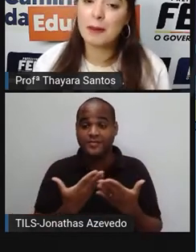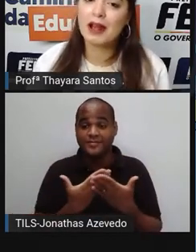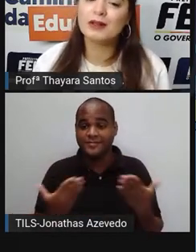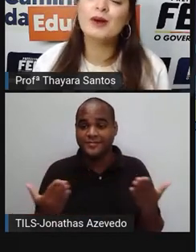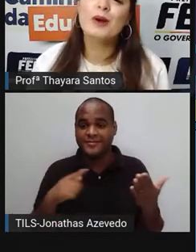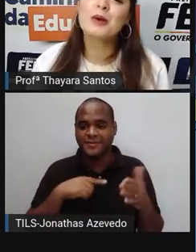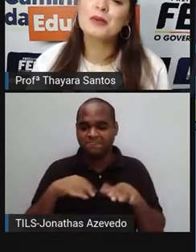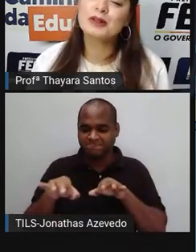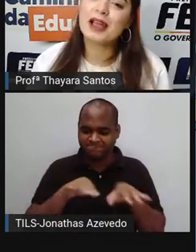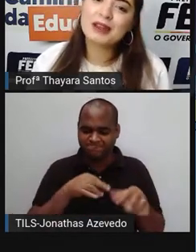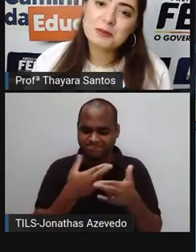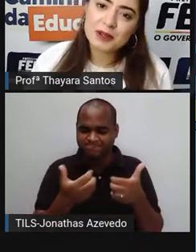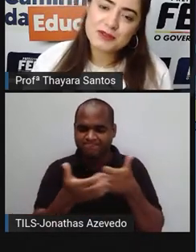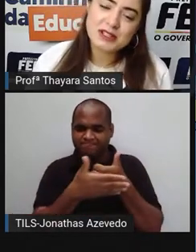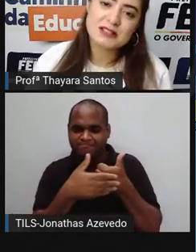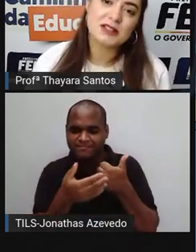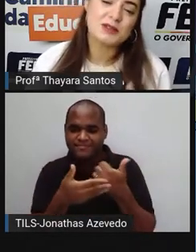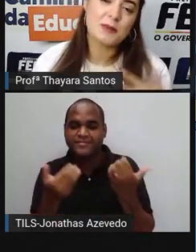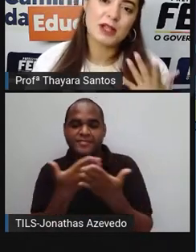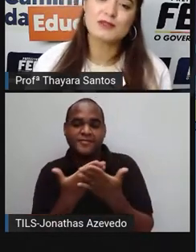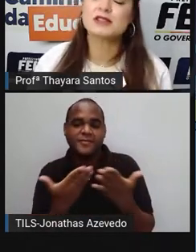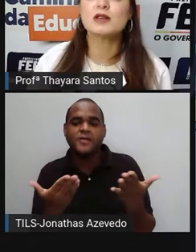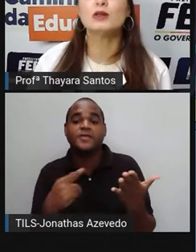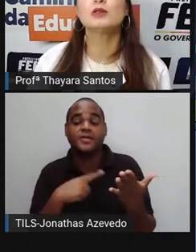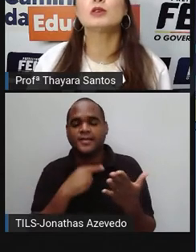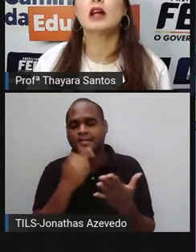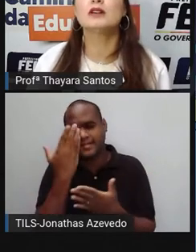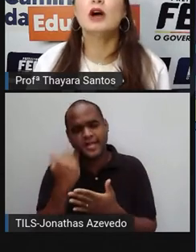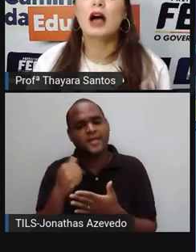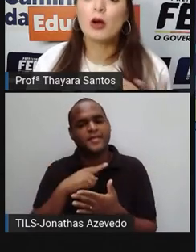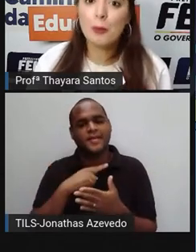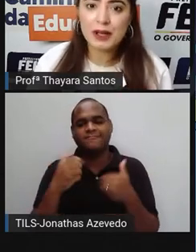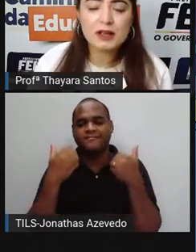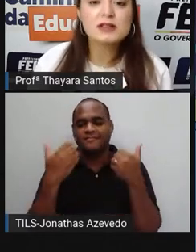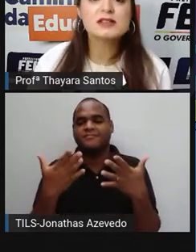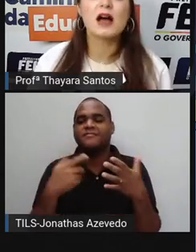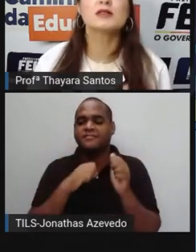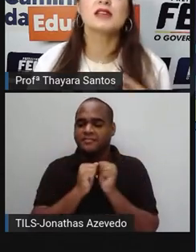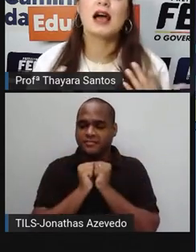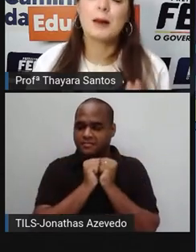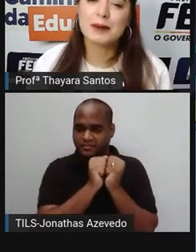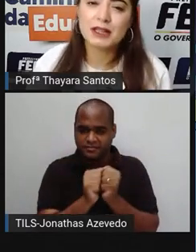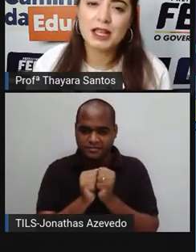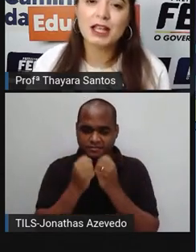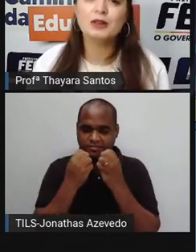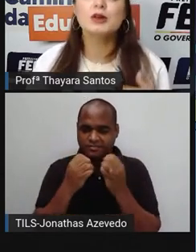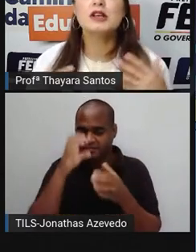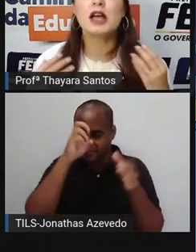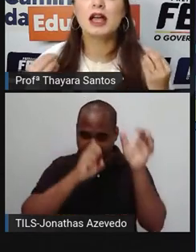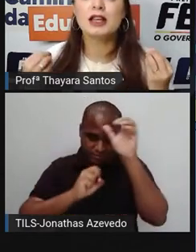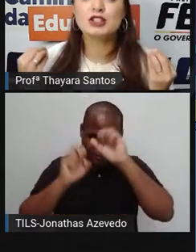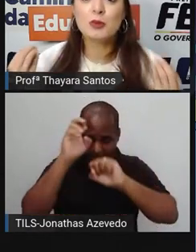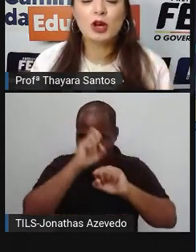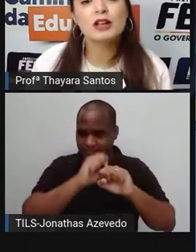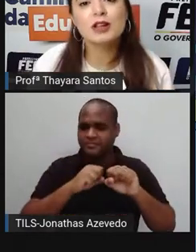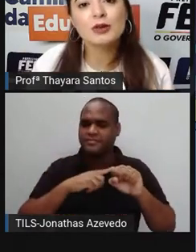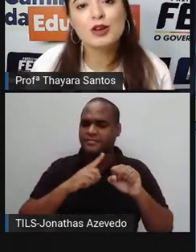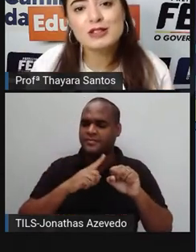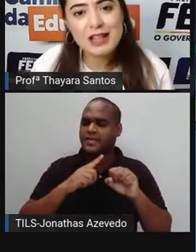tudo que vem sendo preparado com muito carinho para vocês então saber que você está em outro lado acompanhando as aulas aprendendo